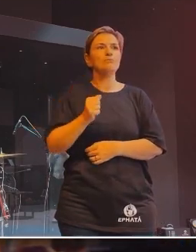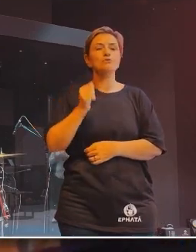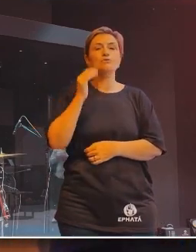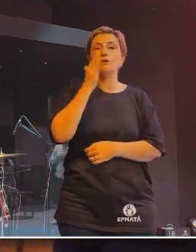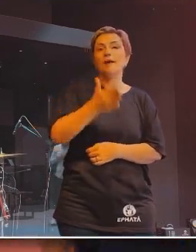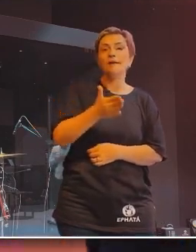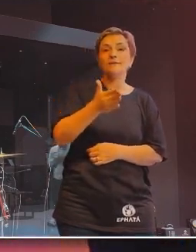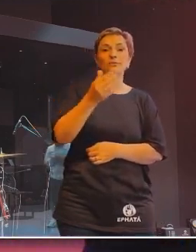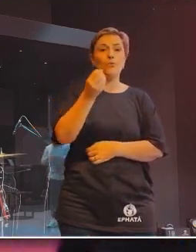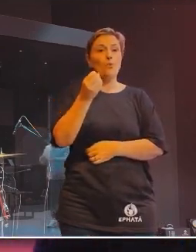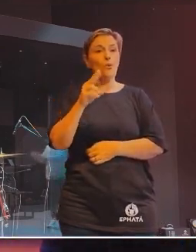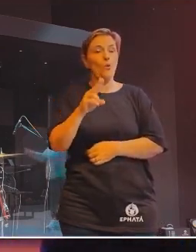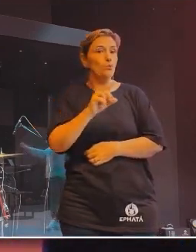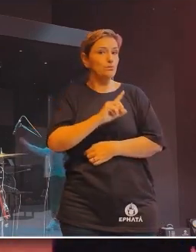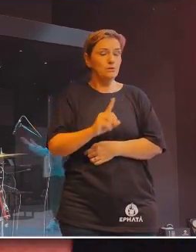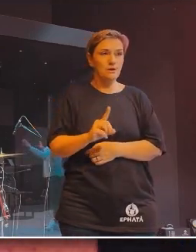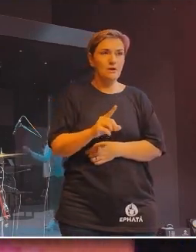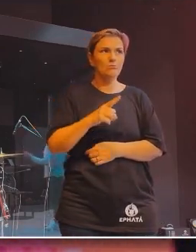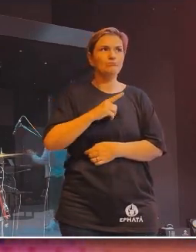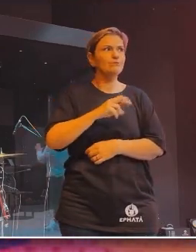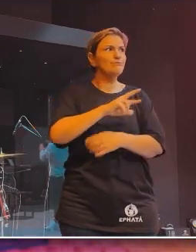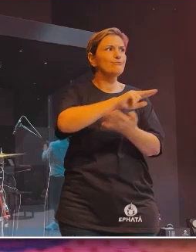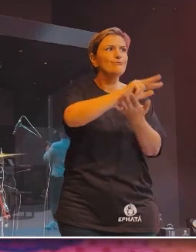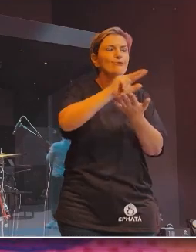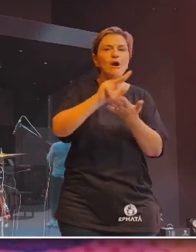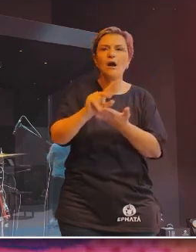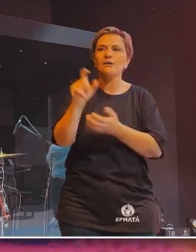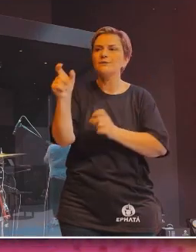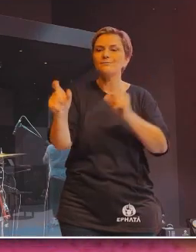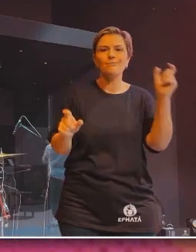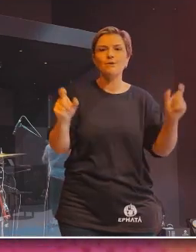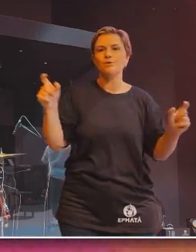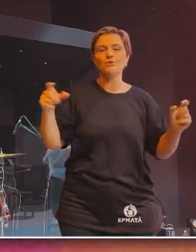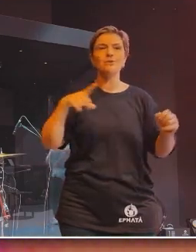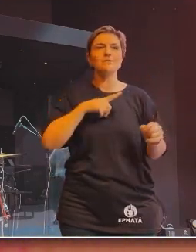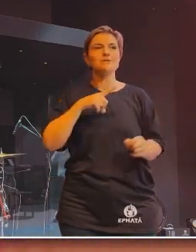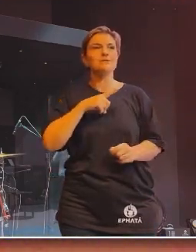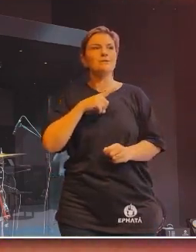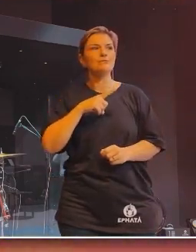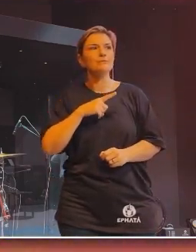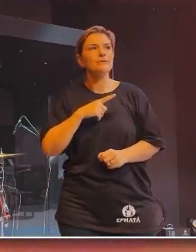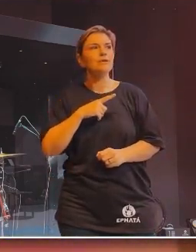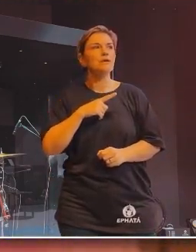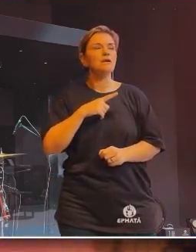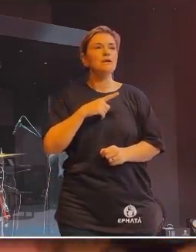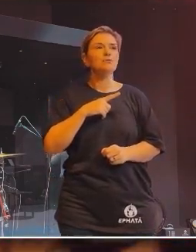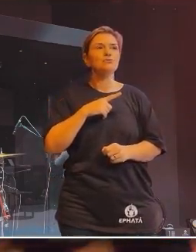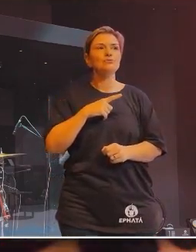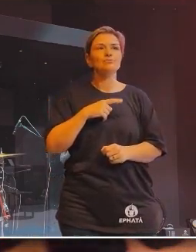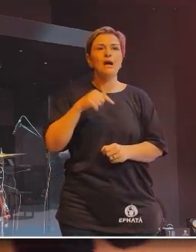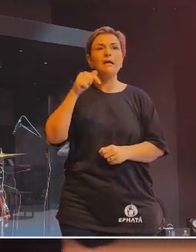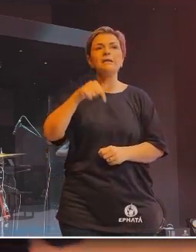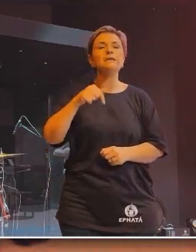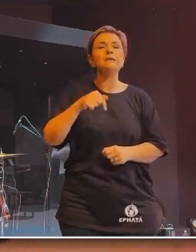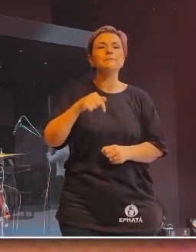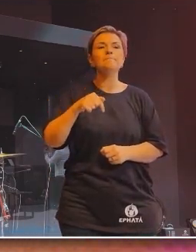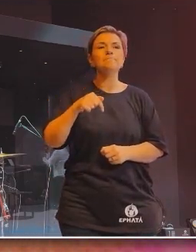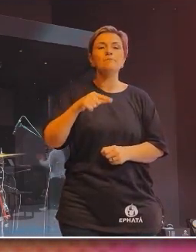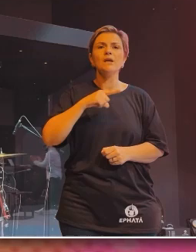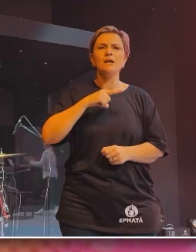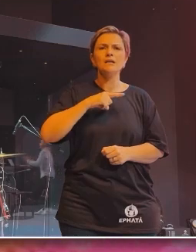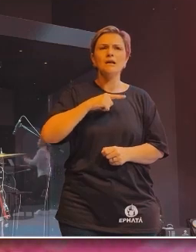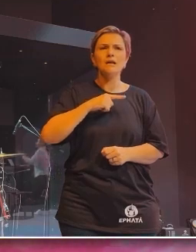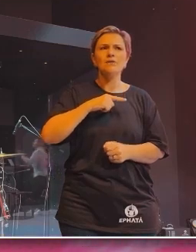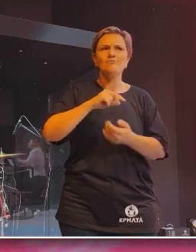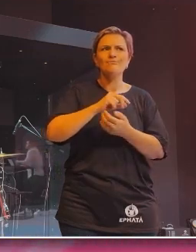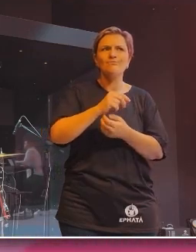indiretamente, existem várias pessoas que estão tendo que passar, várias pessoas nesse lugar, nesse salão, que estão